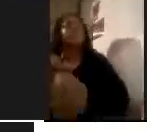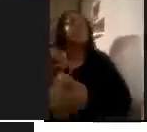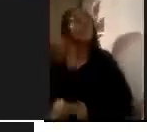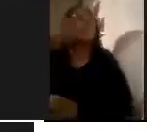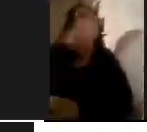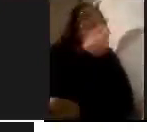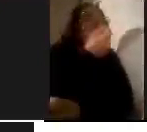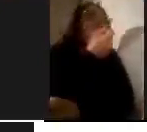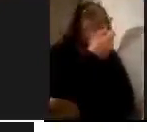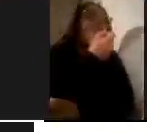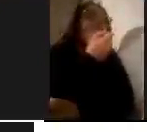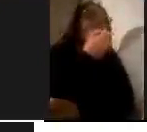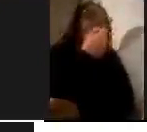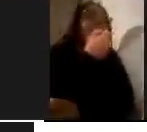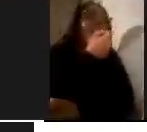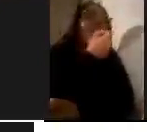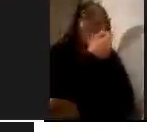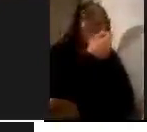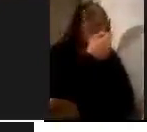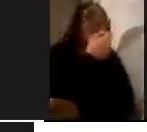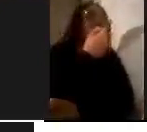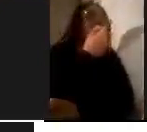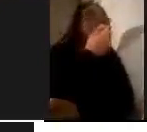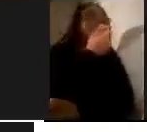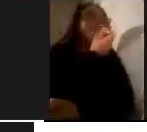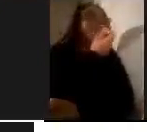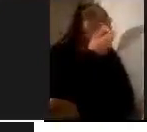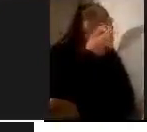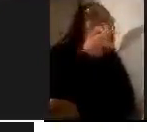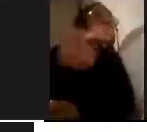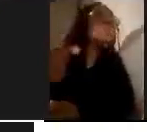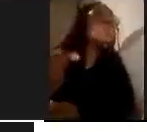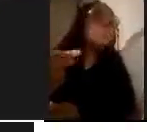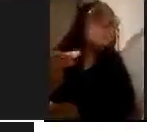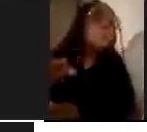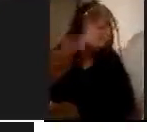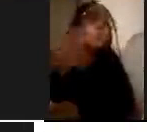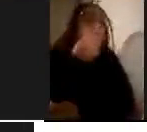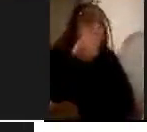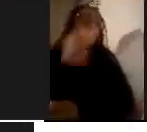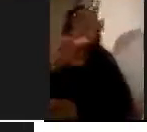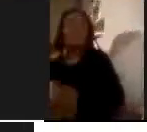Então, o céu da boca desce. E aí isso dá problema, inclusive, de fala, né?